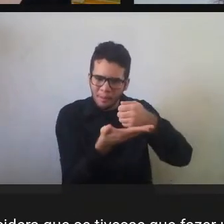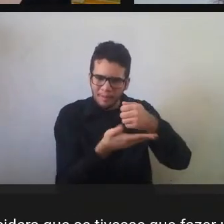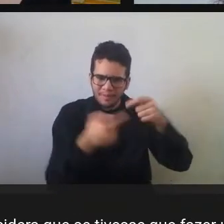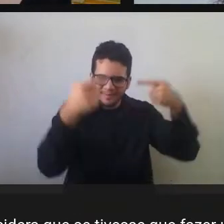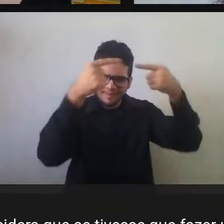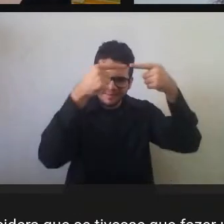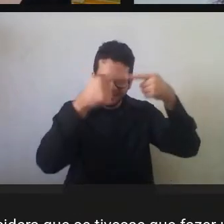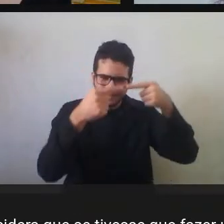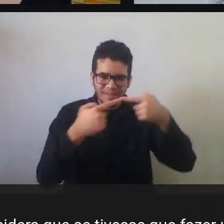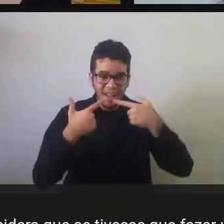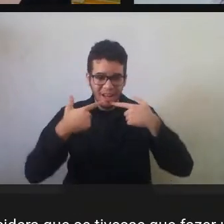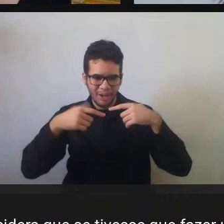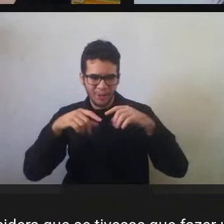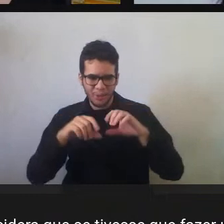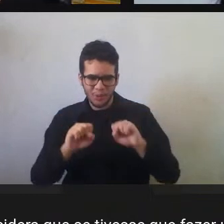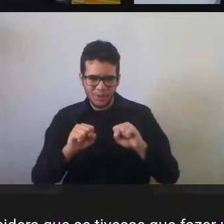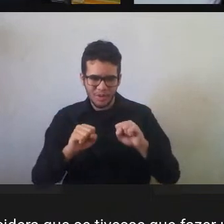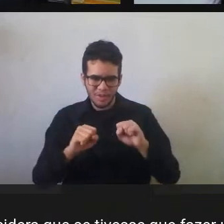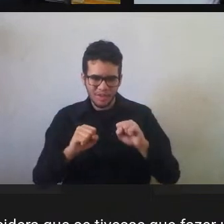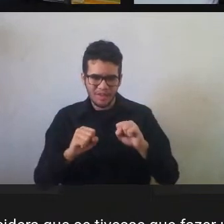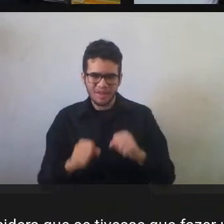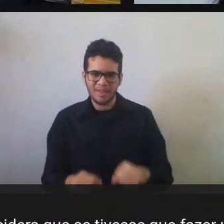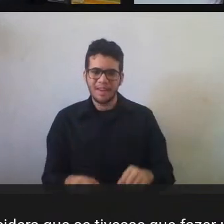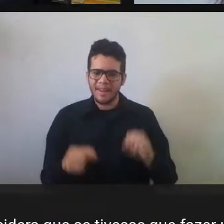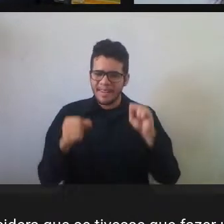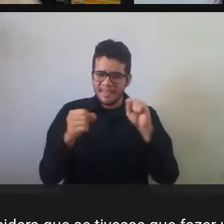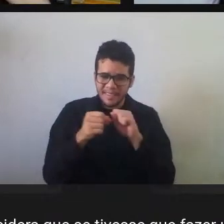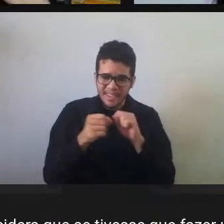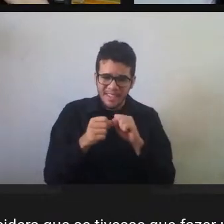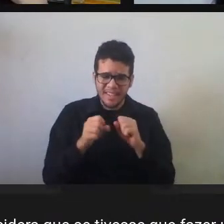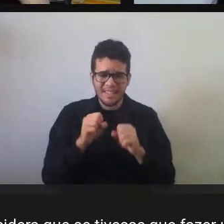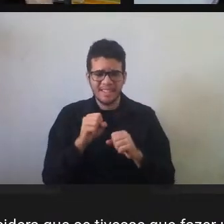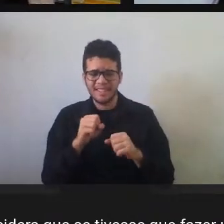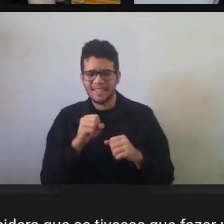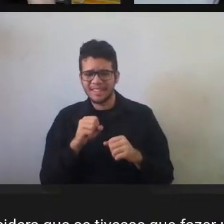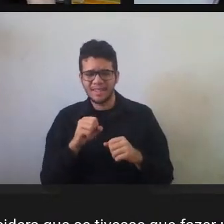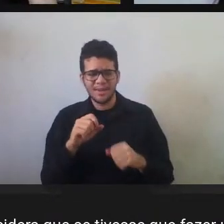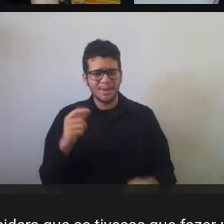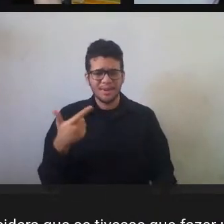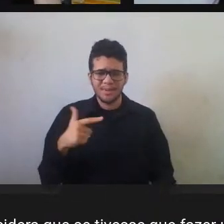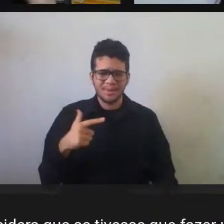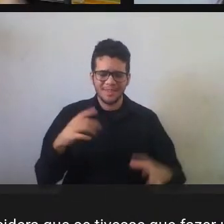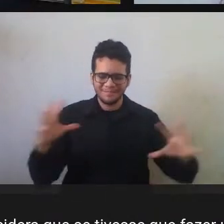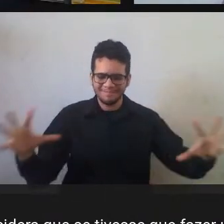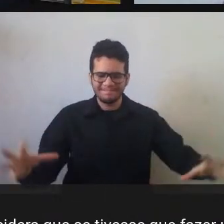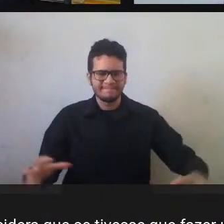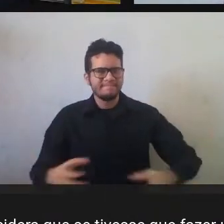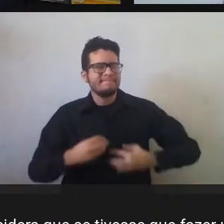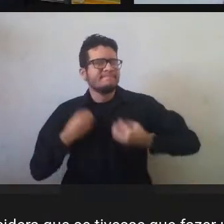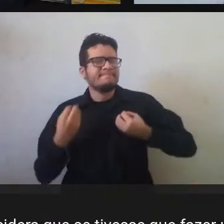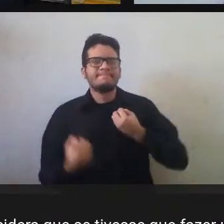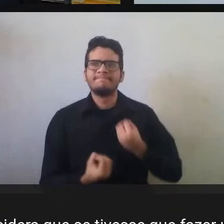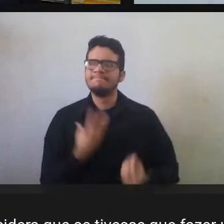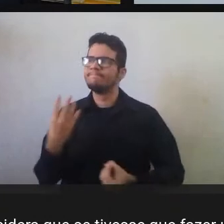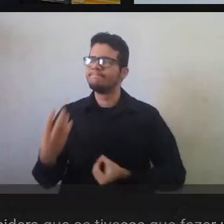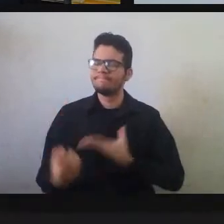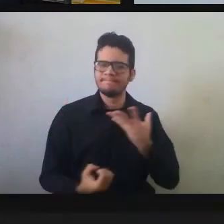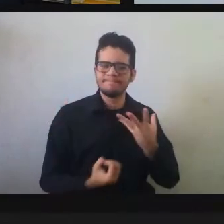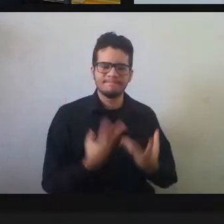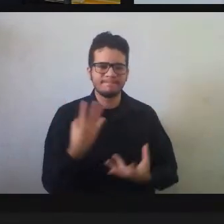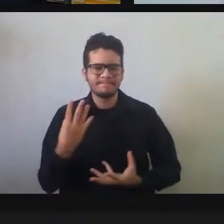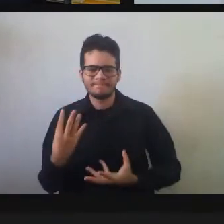faria sem nenhuma paixão teria que abandonar seu prazer histórico na